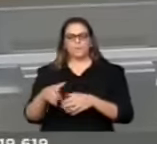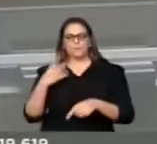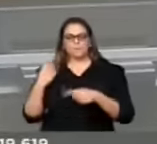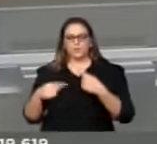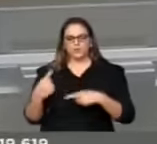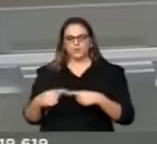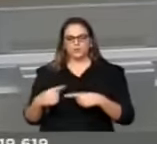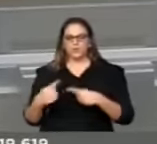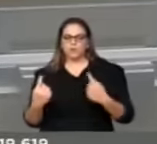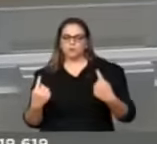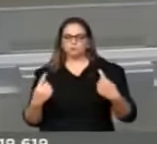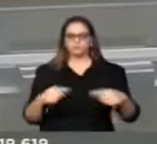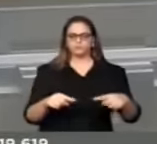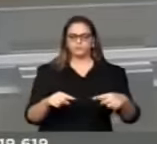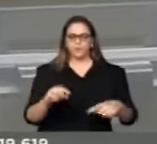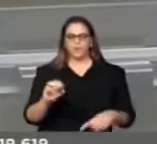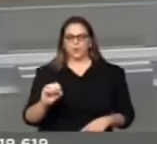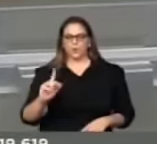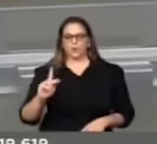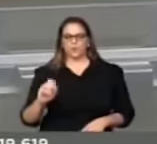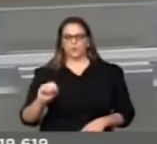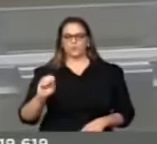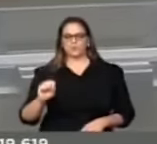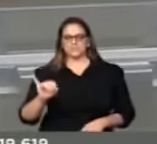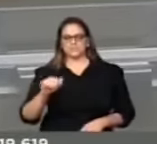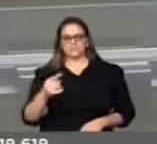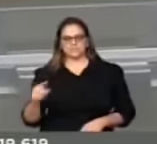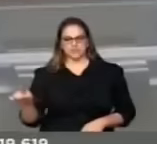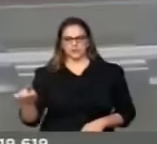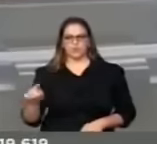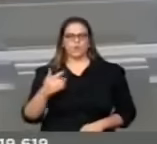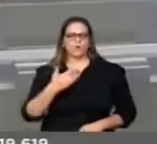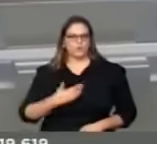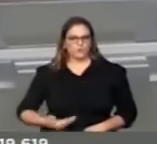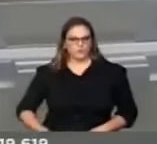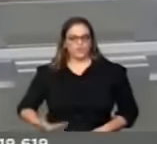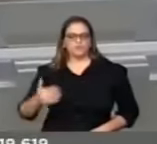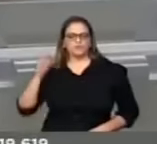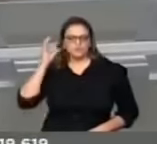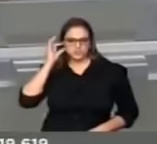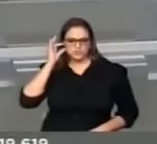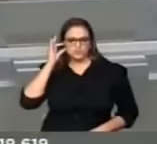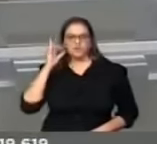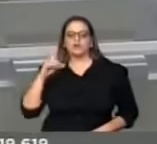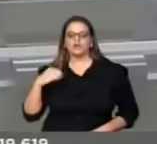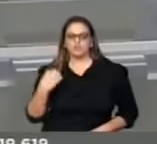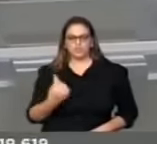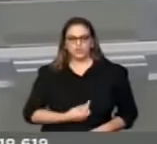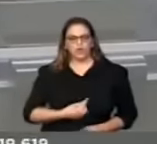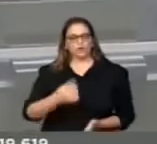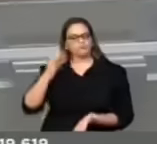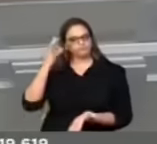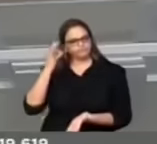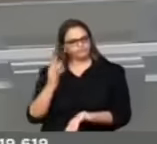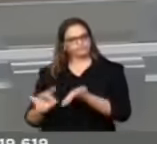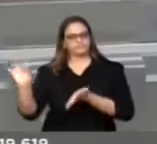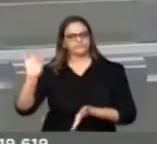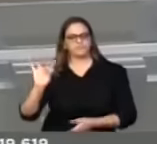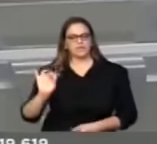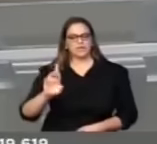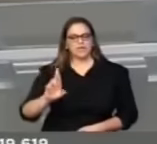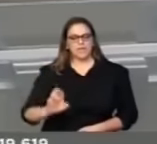programática, democrática e ideológica ao governo que está aí, o governo Dilma. Nós repudiamos a